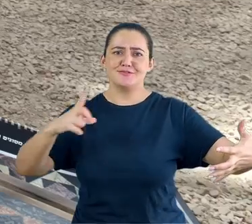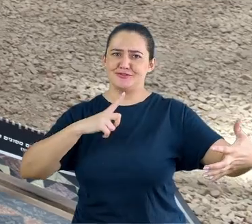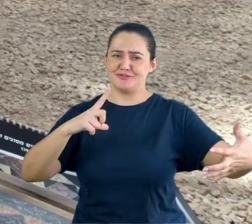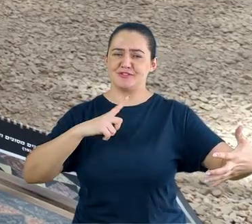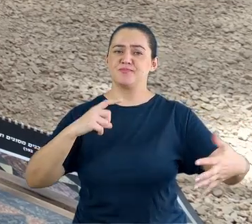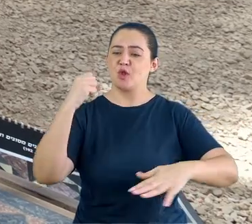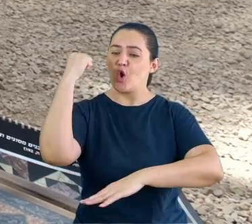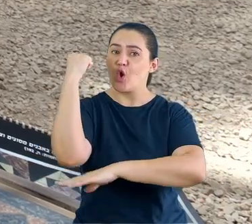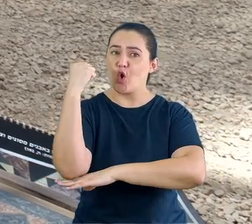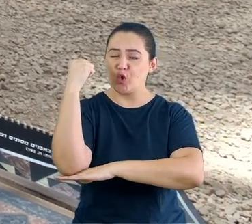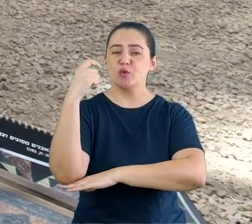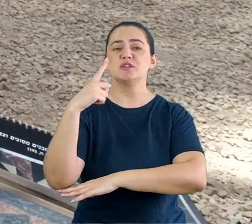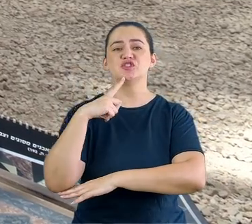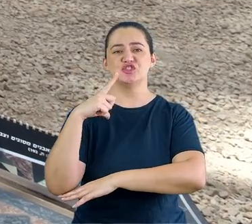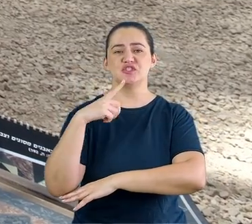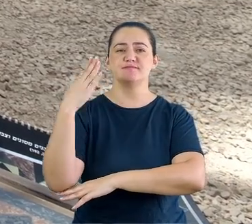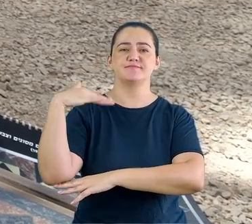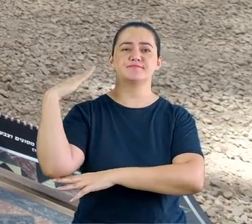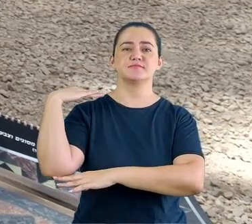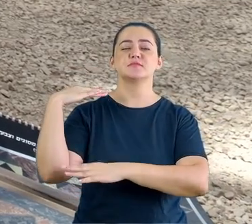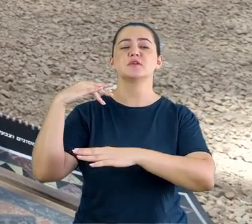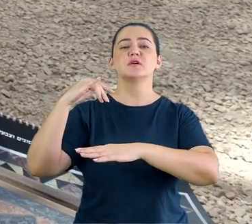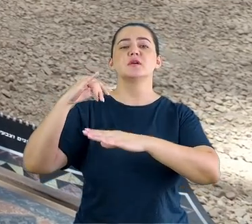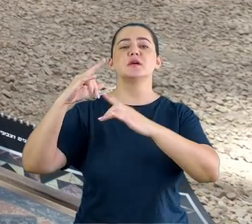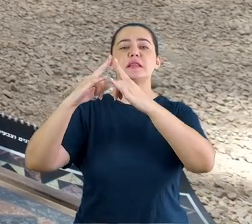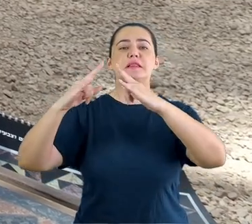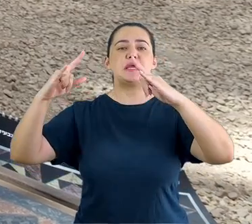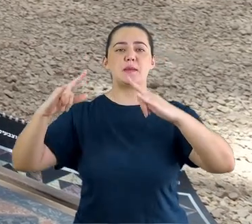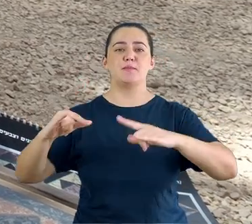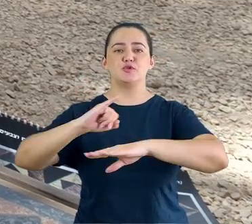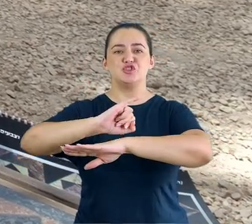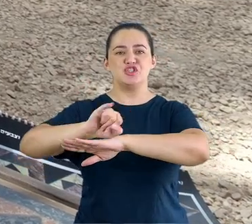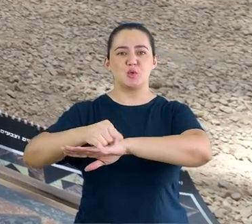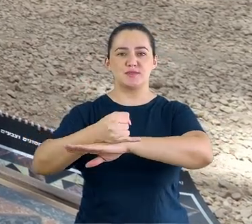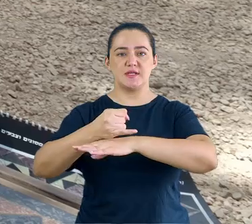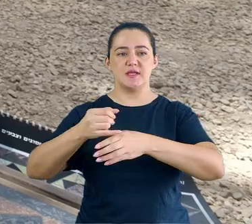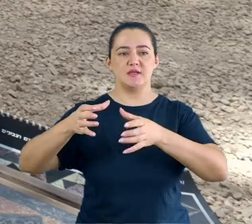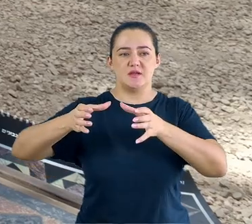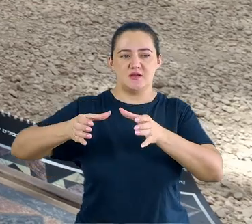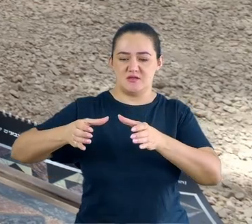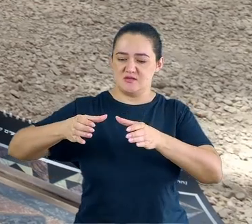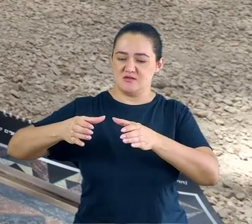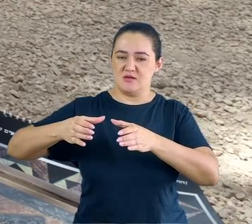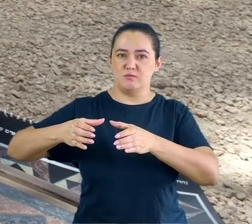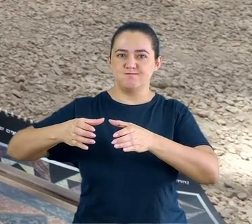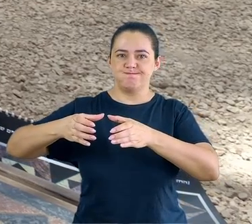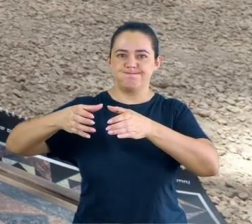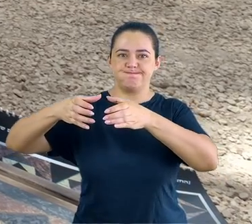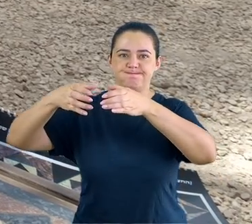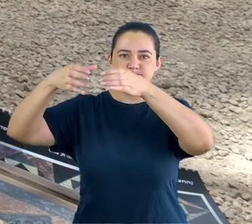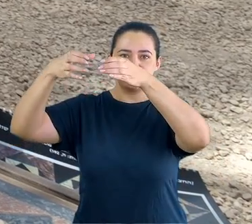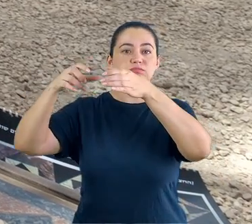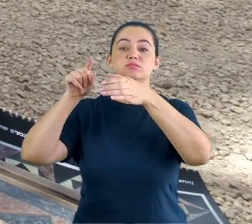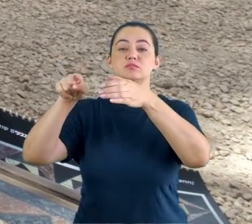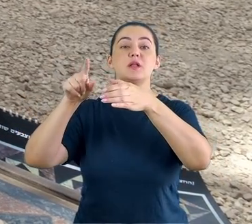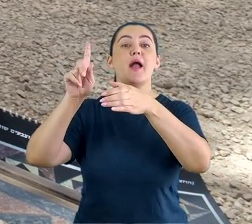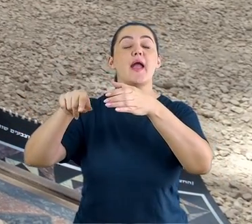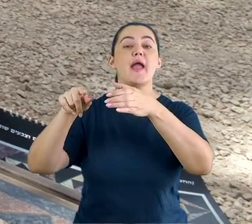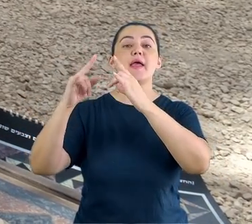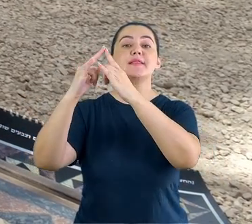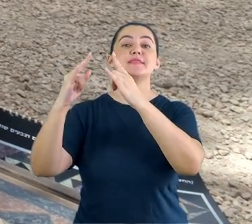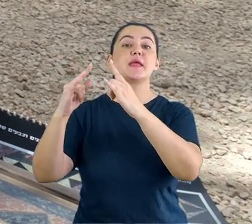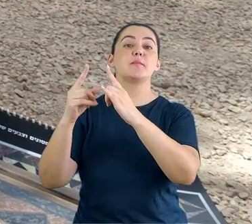coluna estava no Templo de Jerusalém. Provavelmente, pelo seu formato dórico, esta coluna é de um